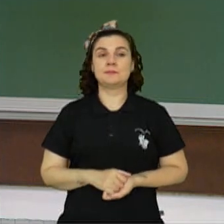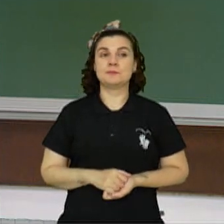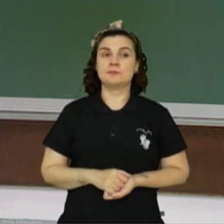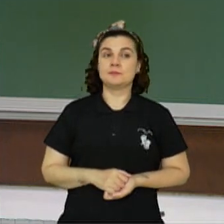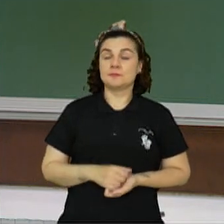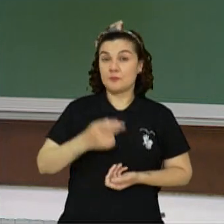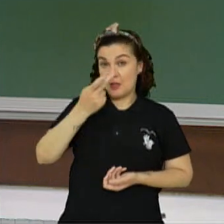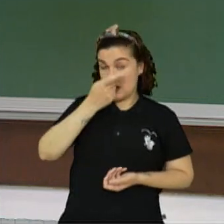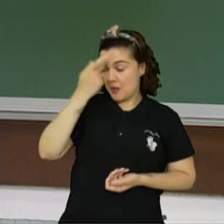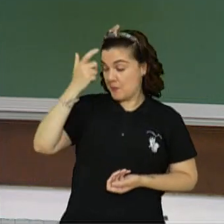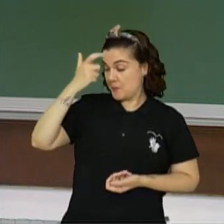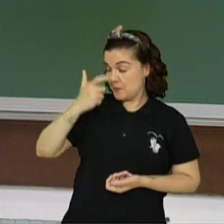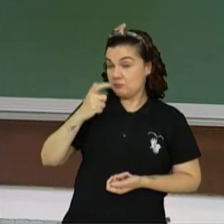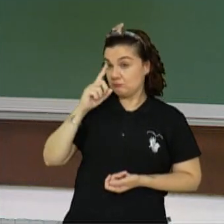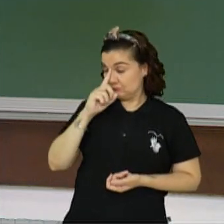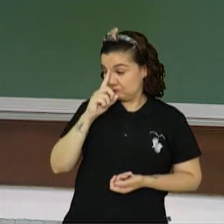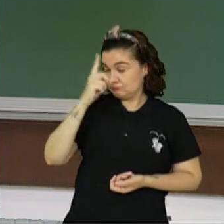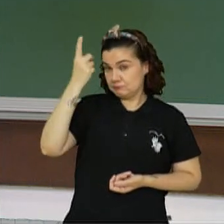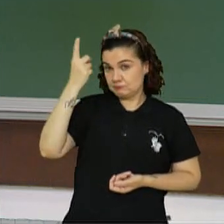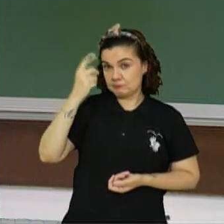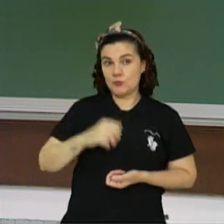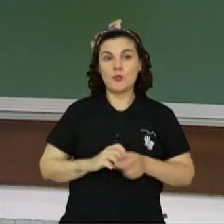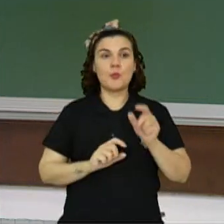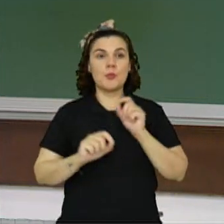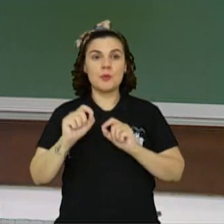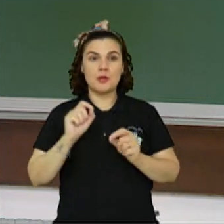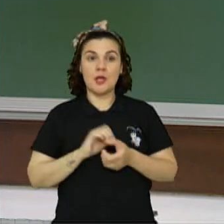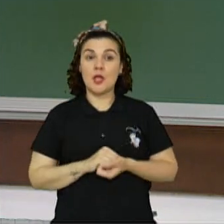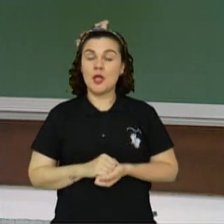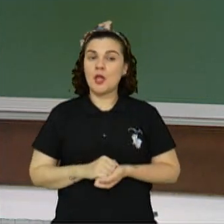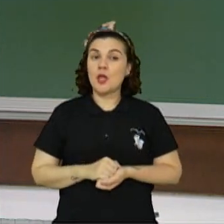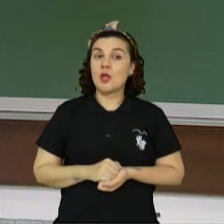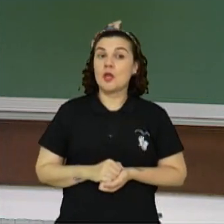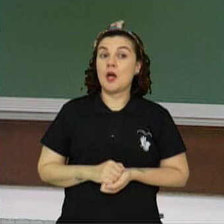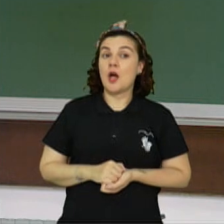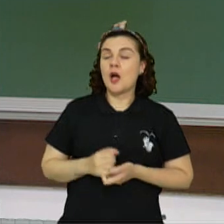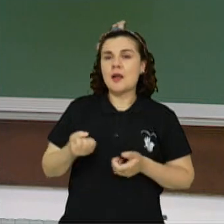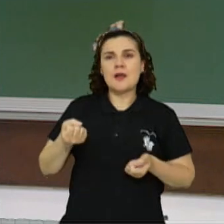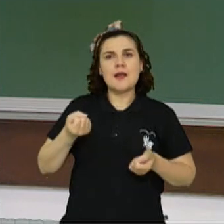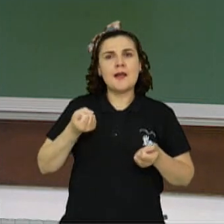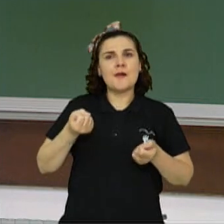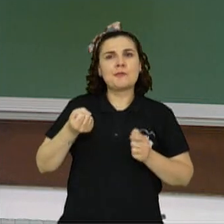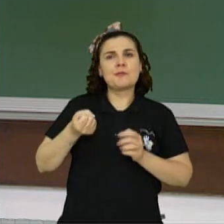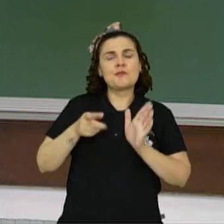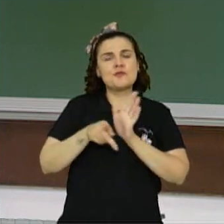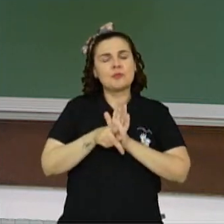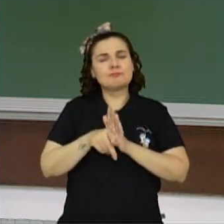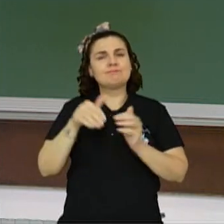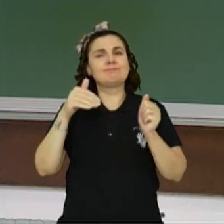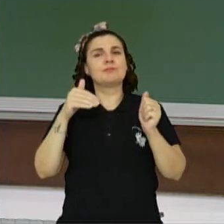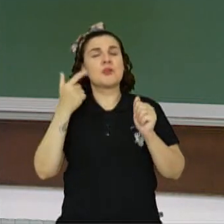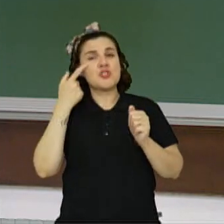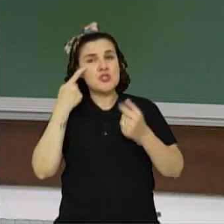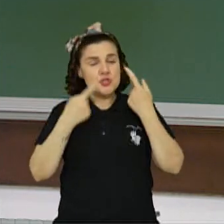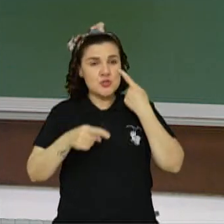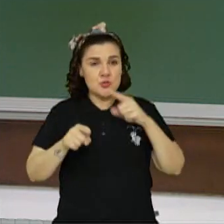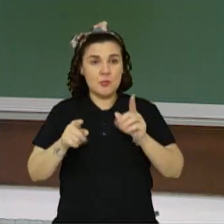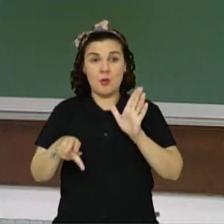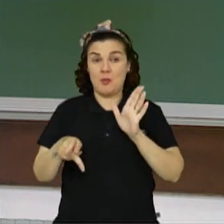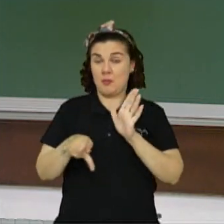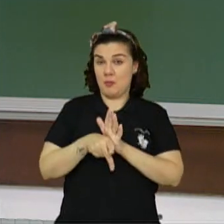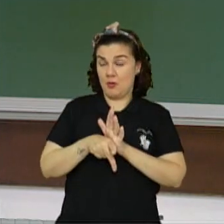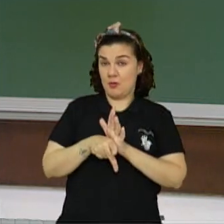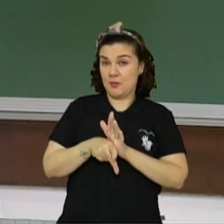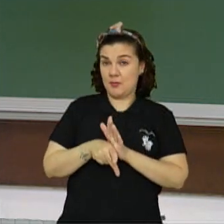o homem inventou códigos para que a gente pudesse identificar os tipos de plástico, mas nem sempre foram assim.